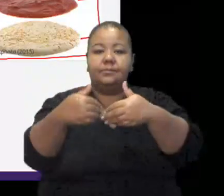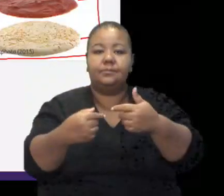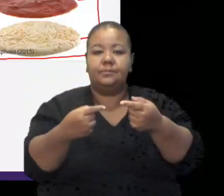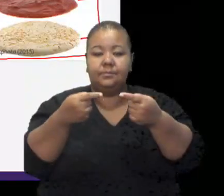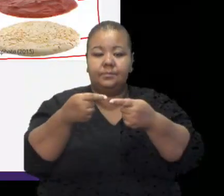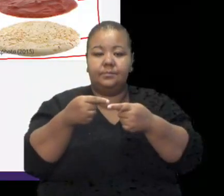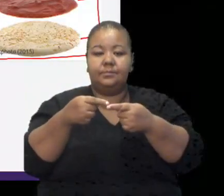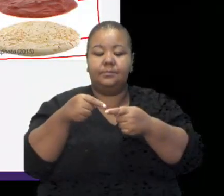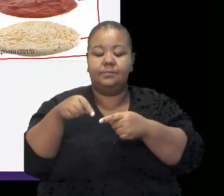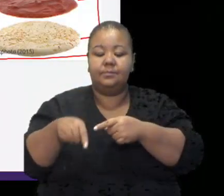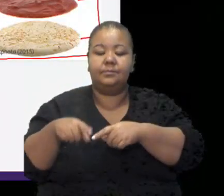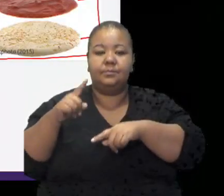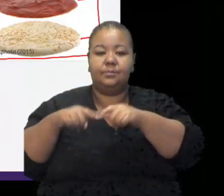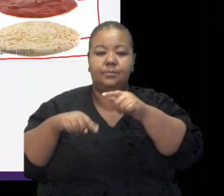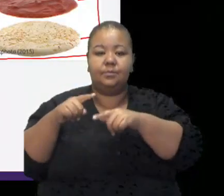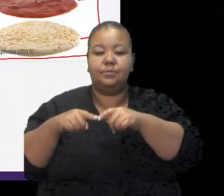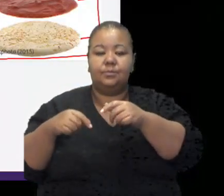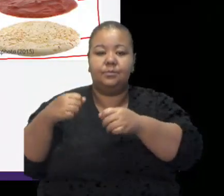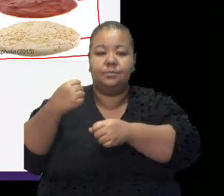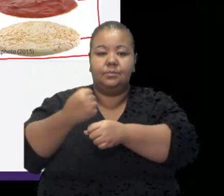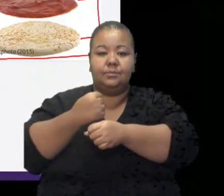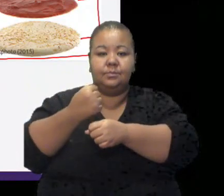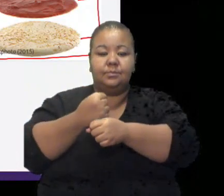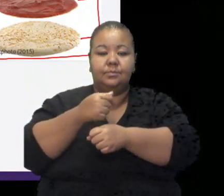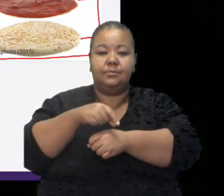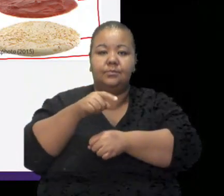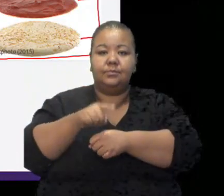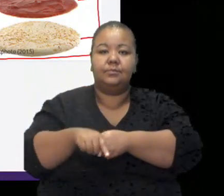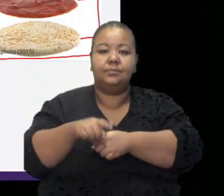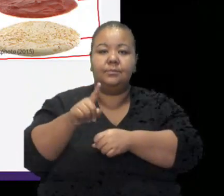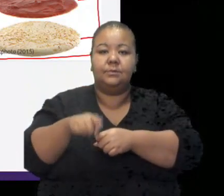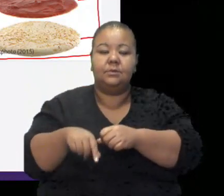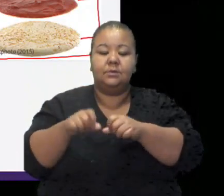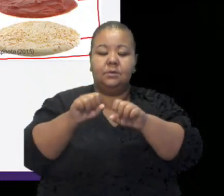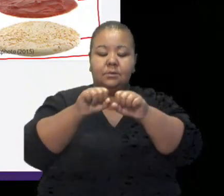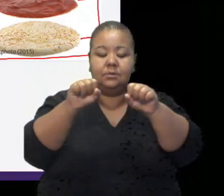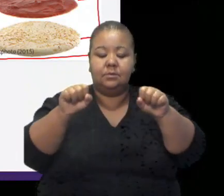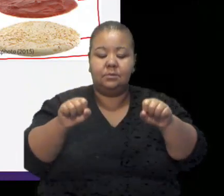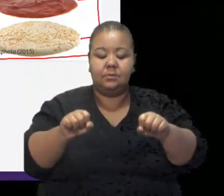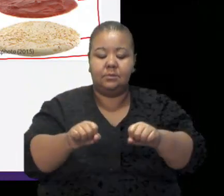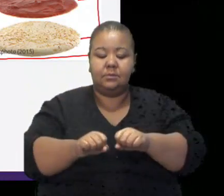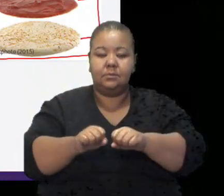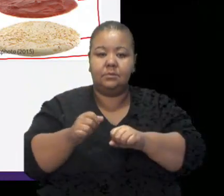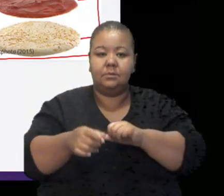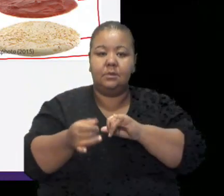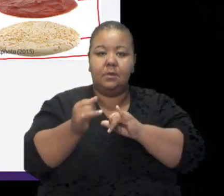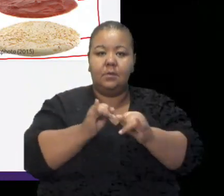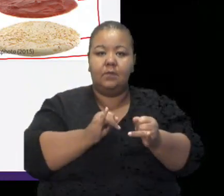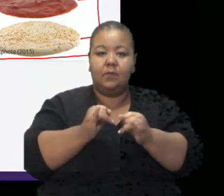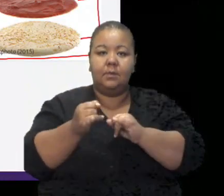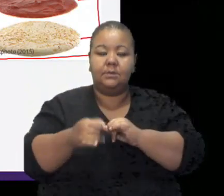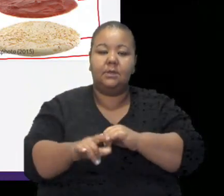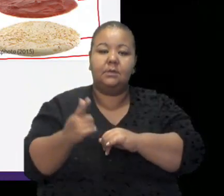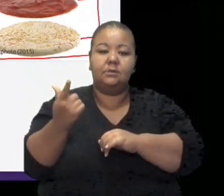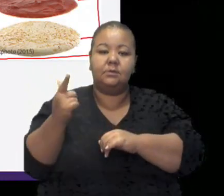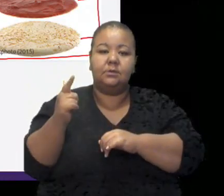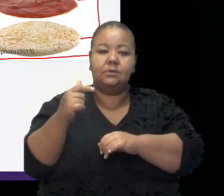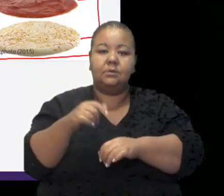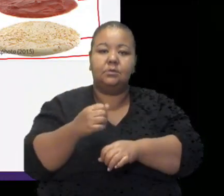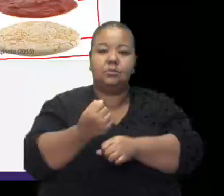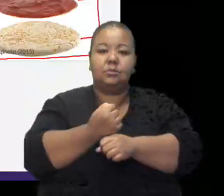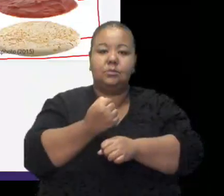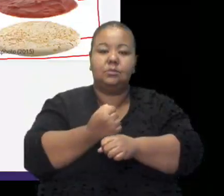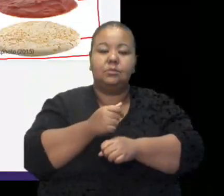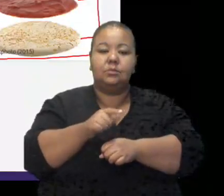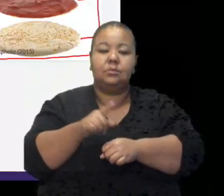vinculada a esse produto, sendo gerenciada através de sistemas informatizados de gestão da produção, o